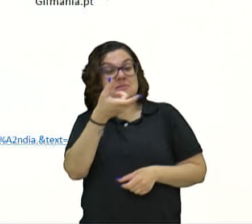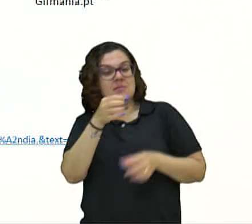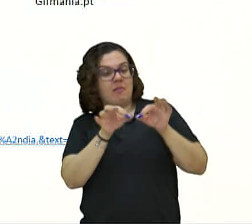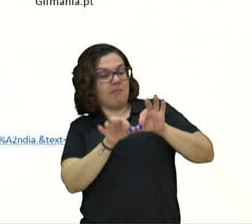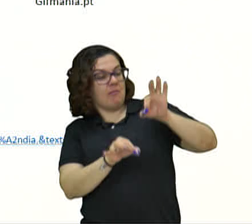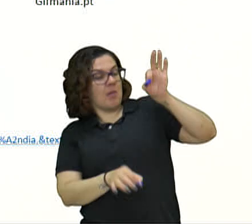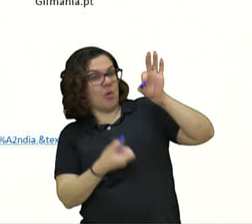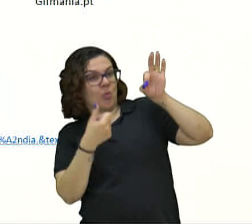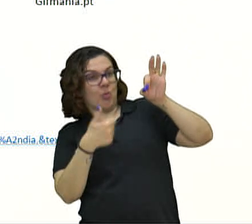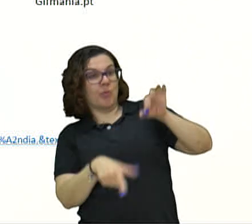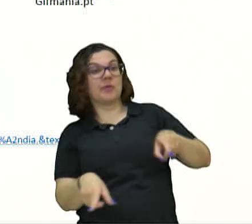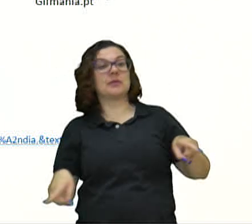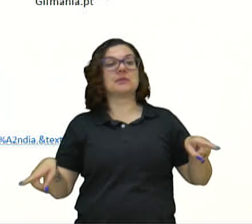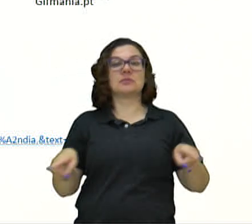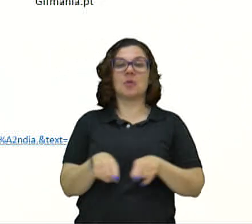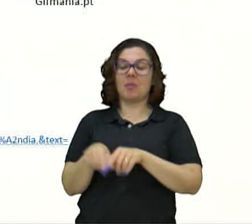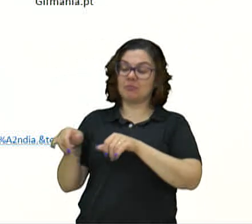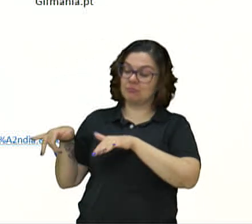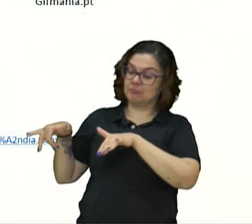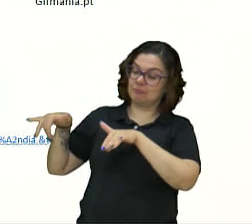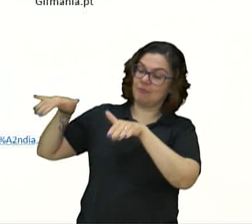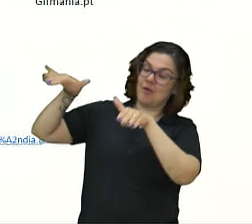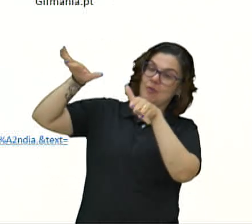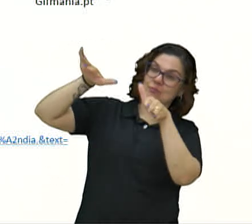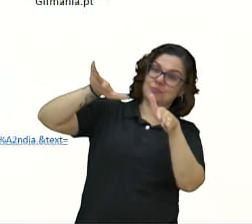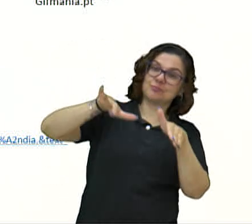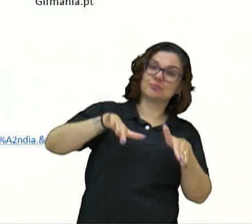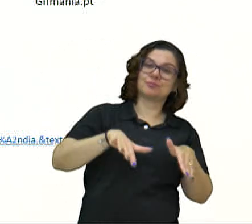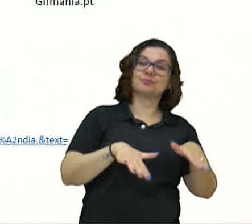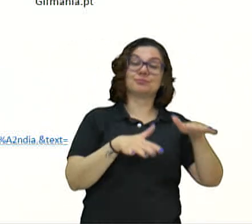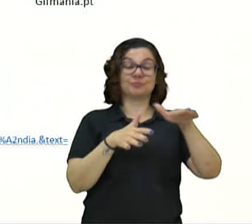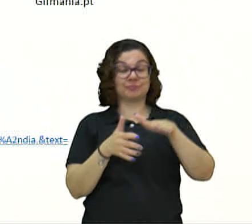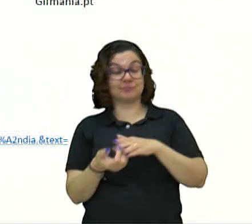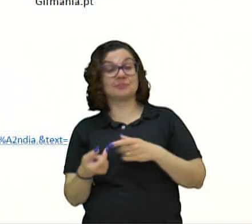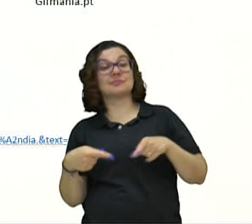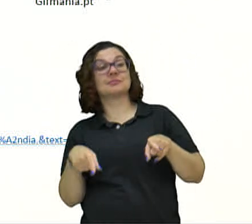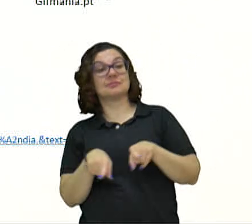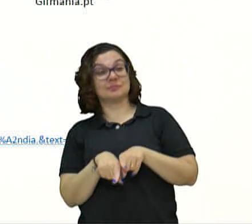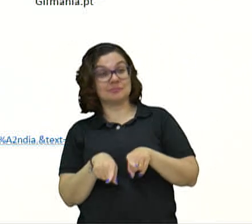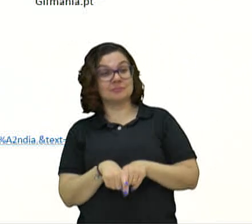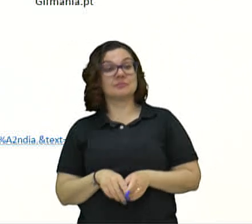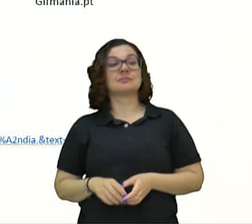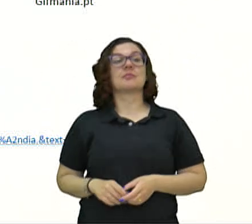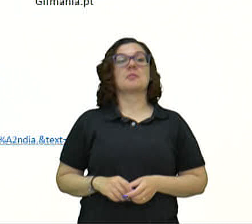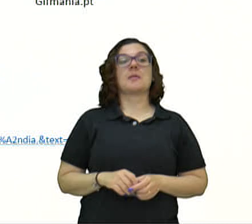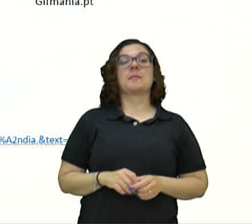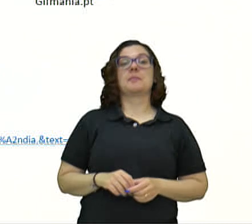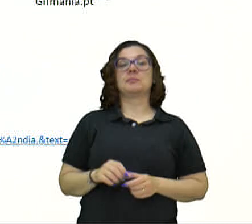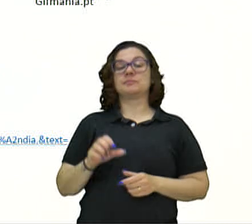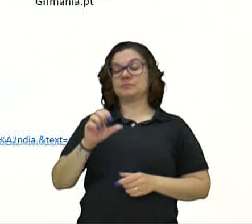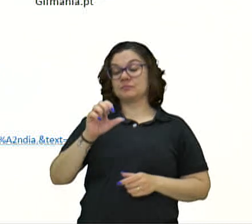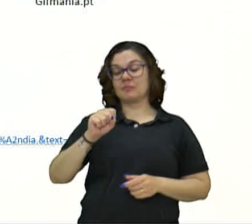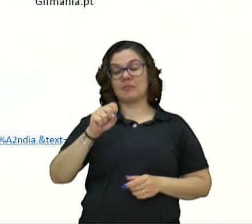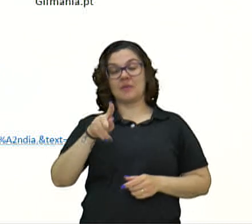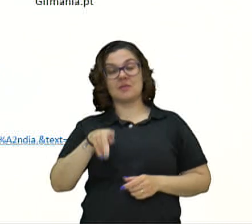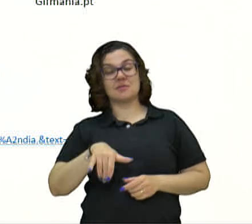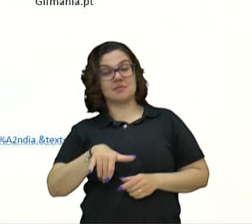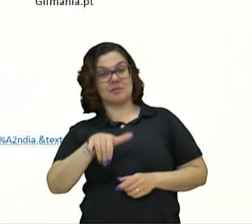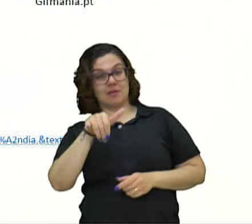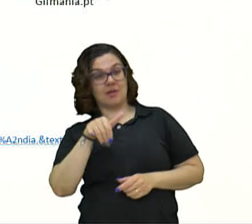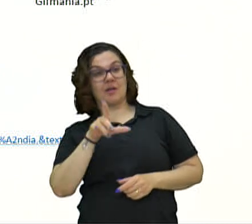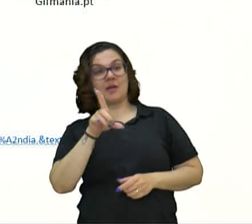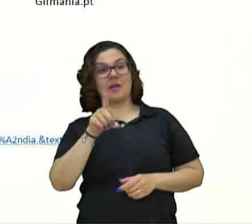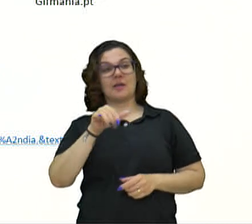de altura um paraglide paraquedas que você sai voando aí pelos pelos céus da oceania